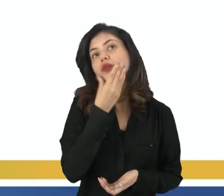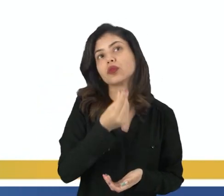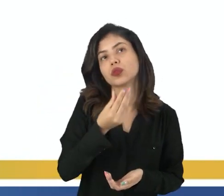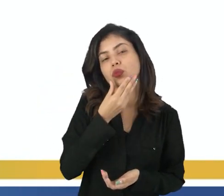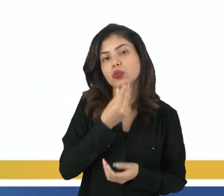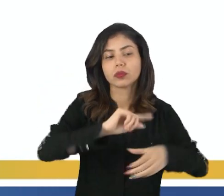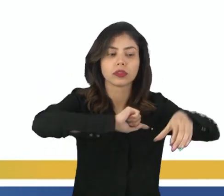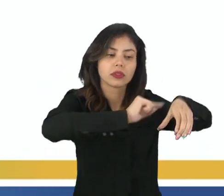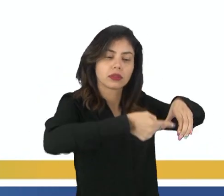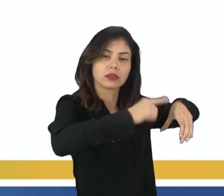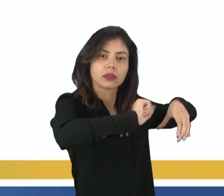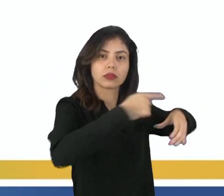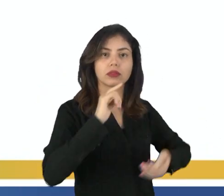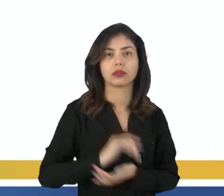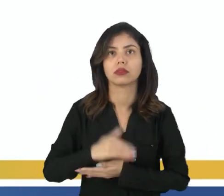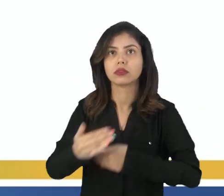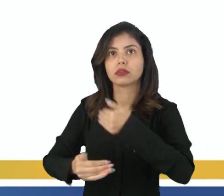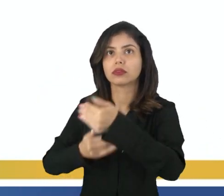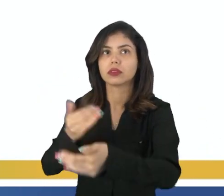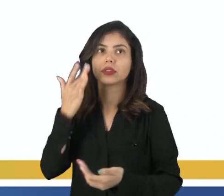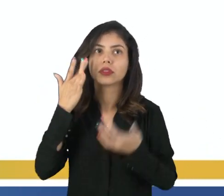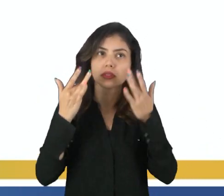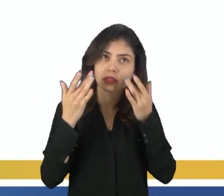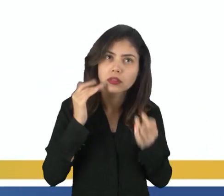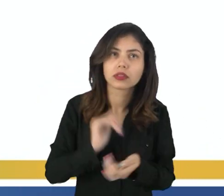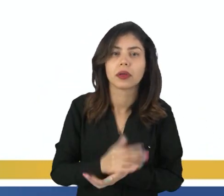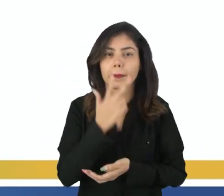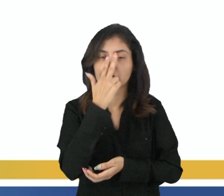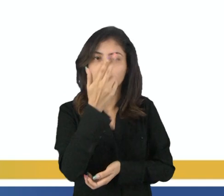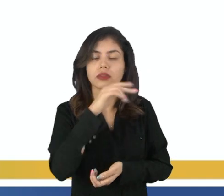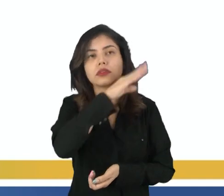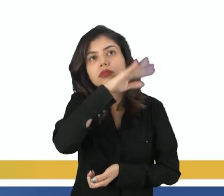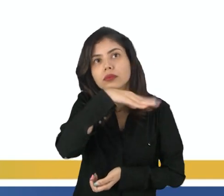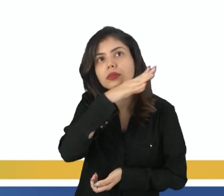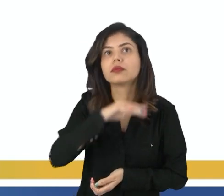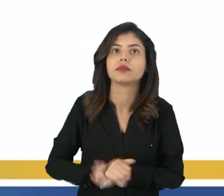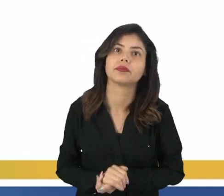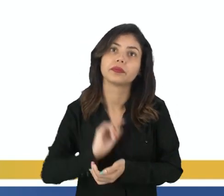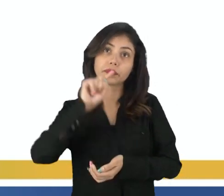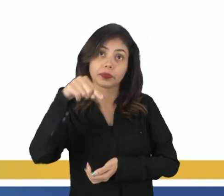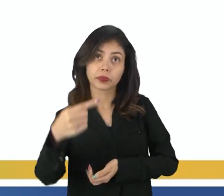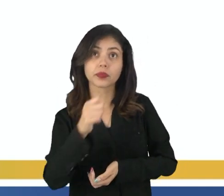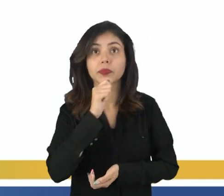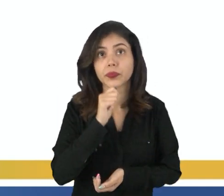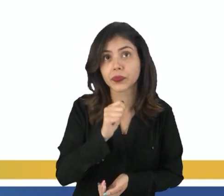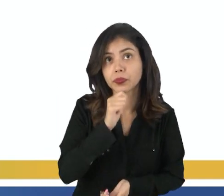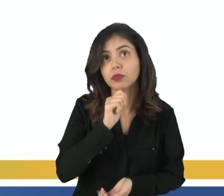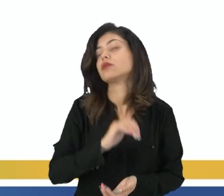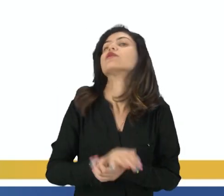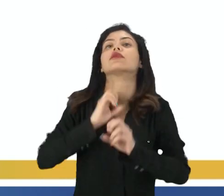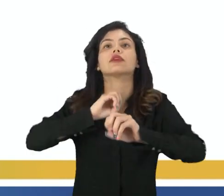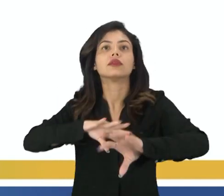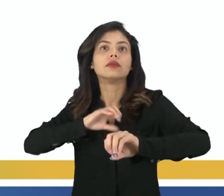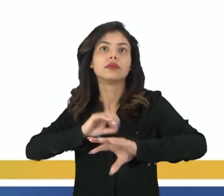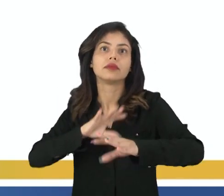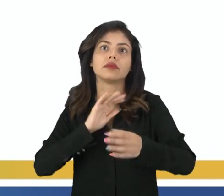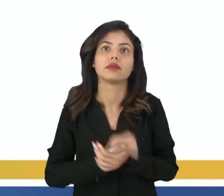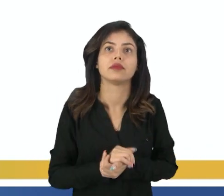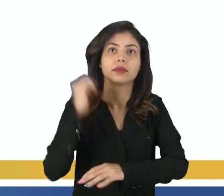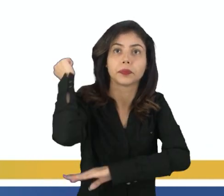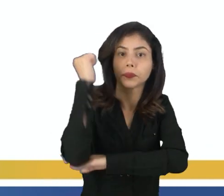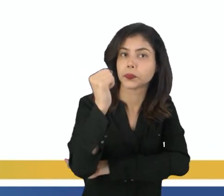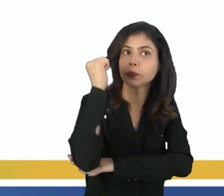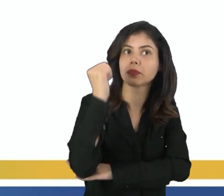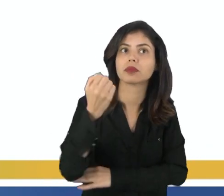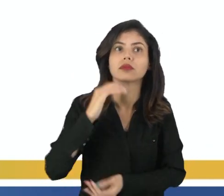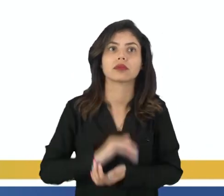das cavernas desenvolveram gestos que se assemelhavam aos animais. Além disso, ensinavam